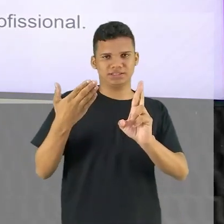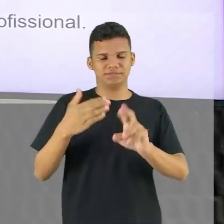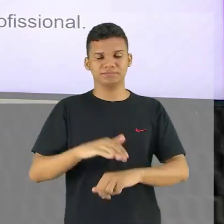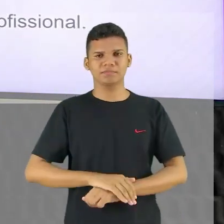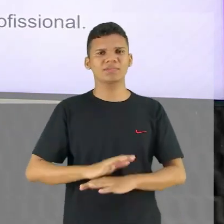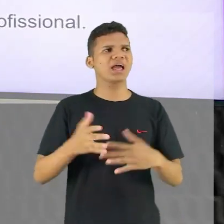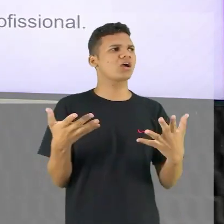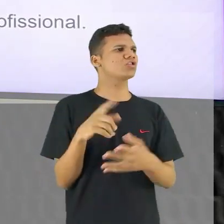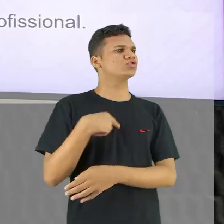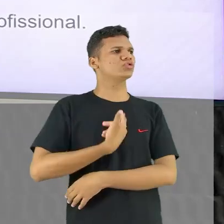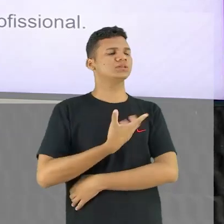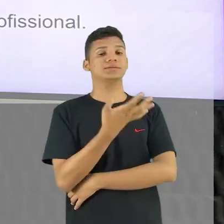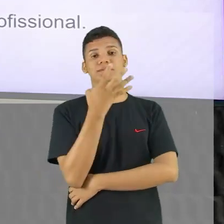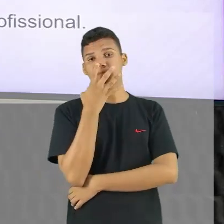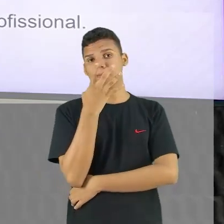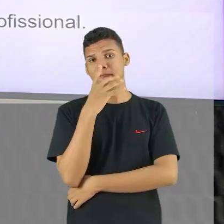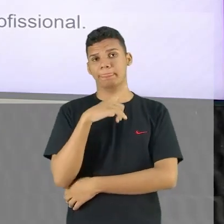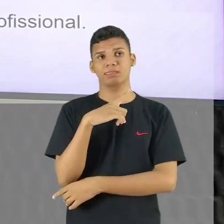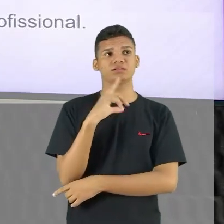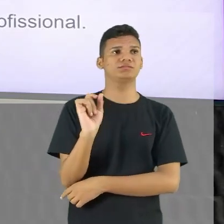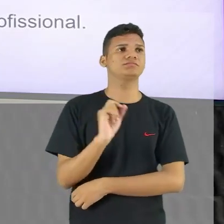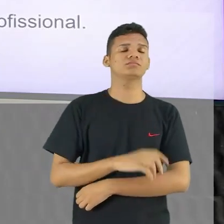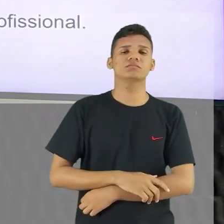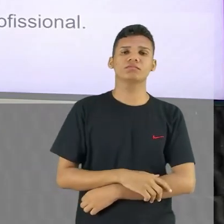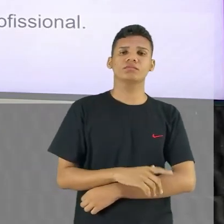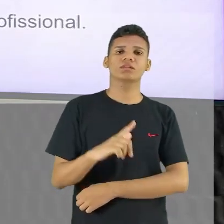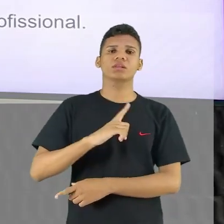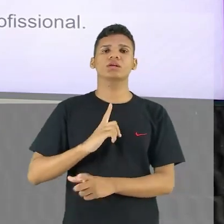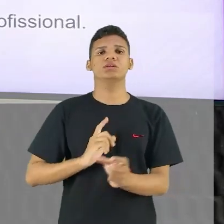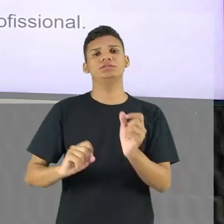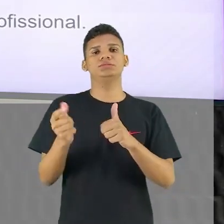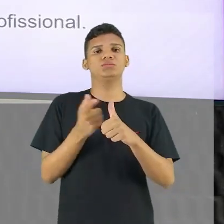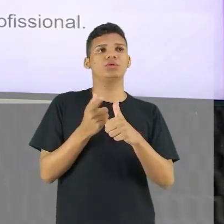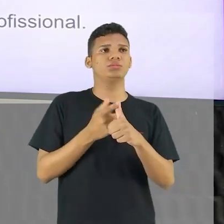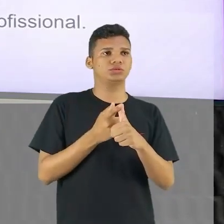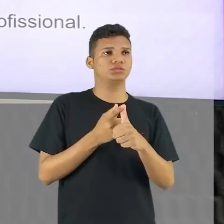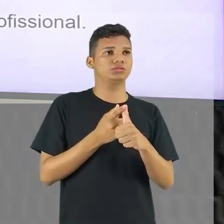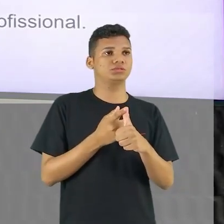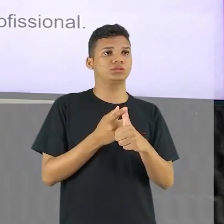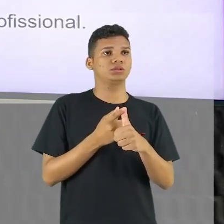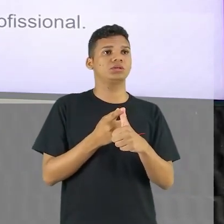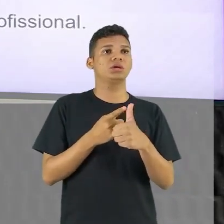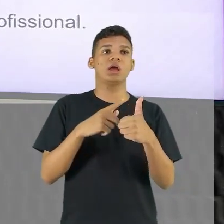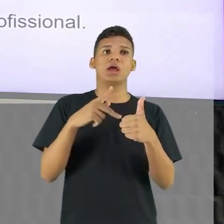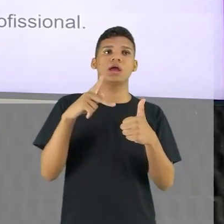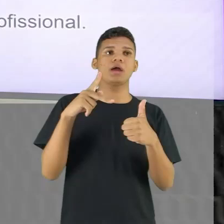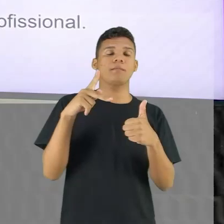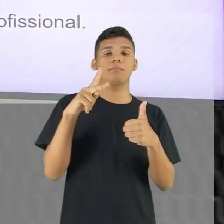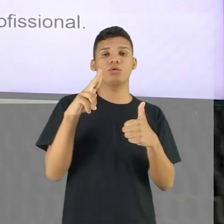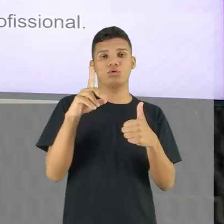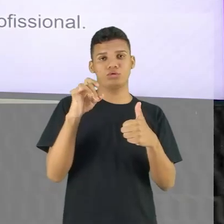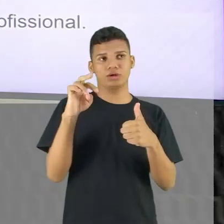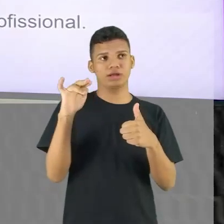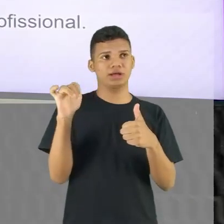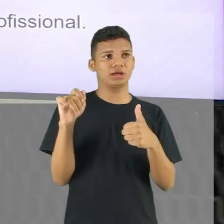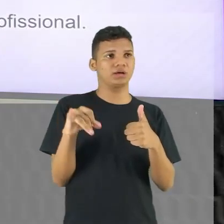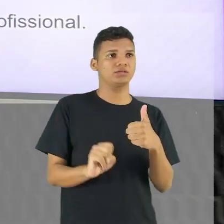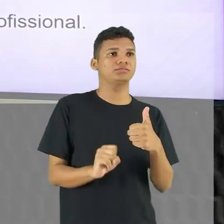vamos analisar as opções que a gente tem. Existência de experiências plurais, impacto do ensino de